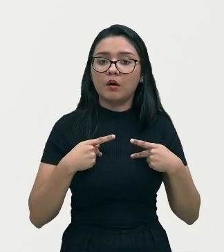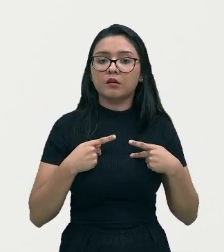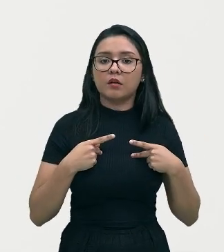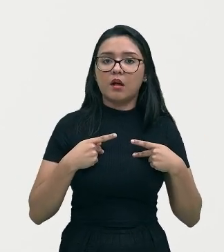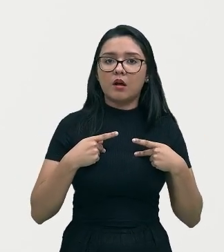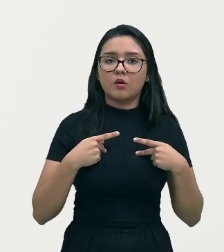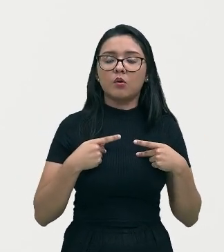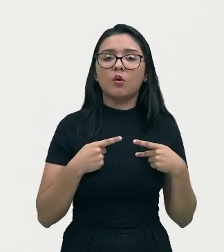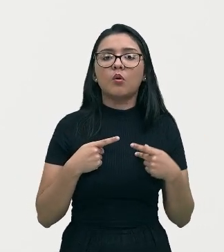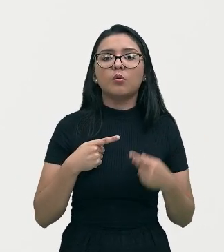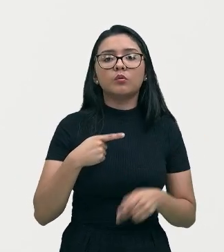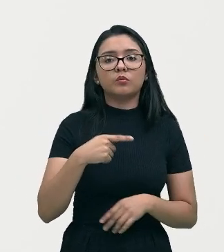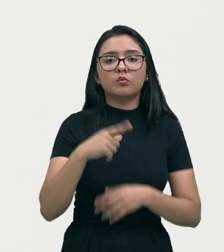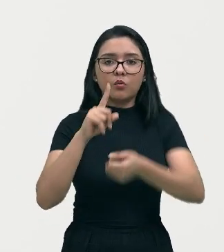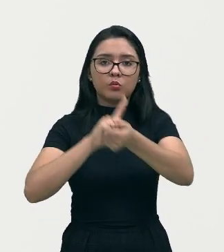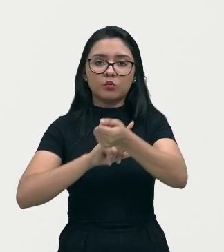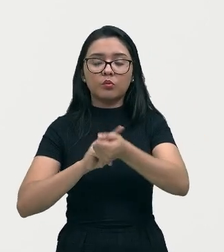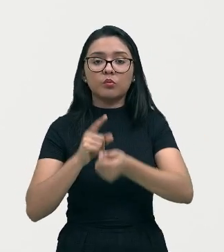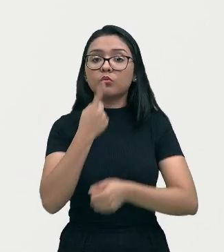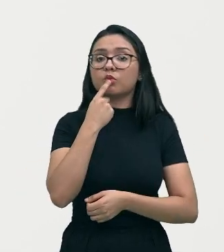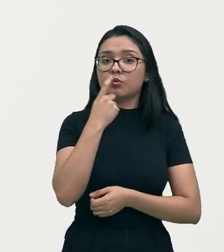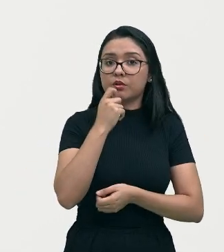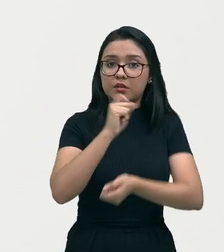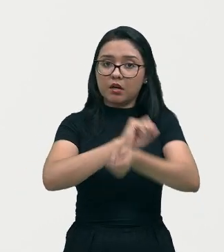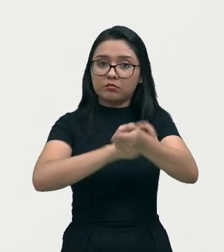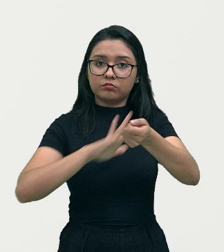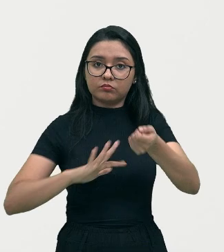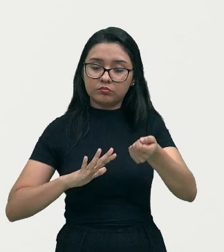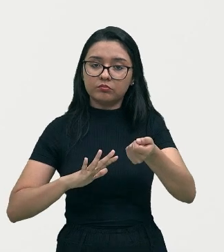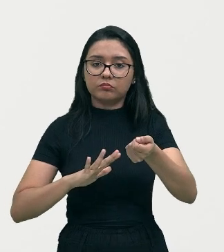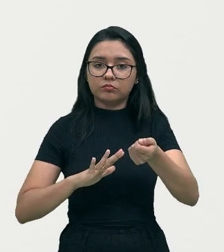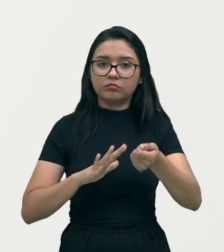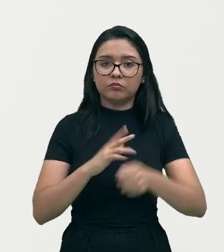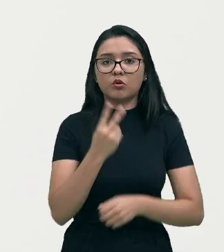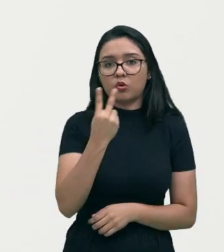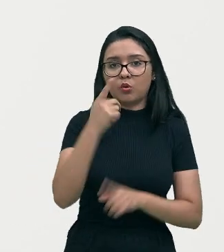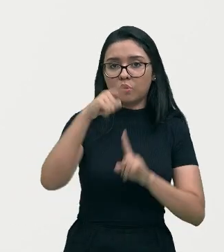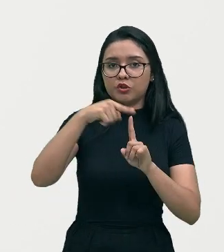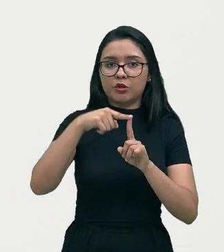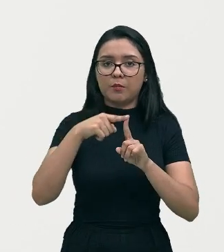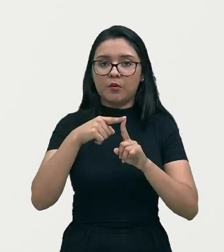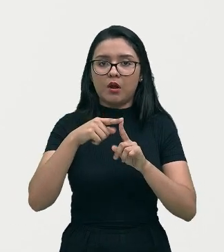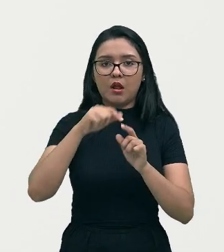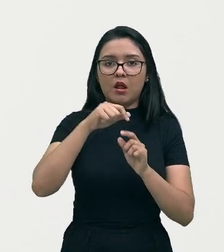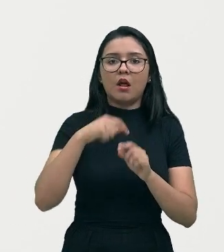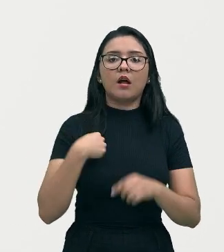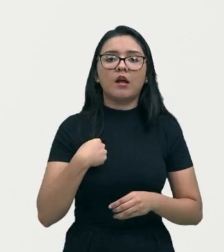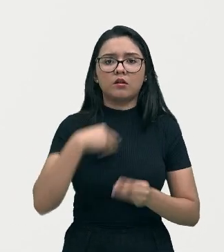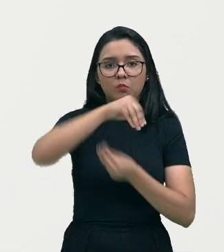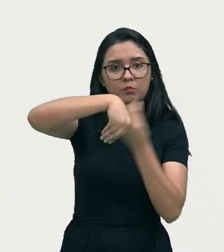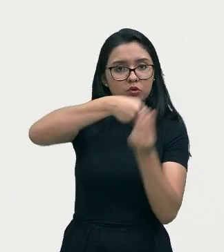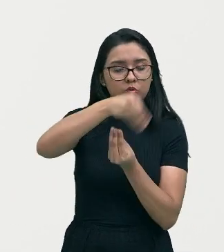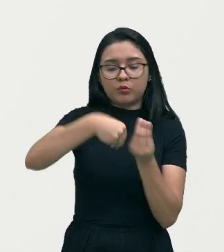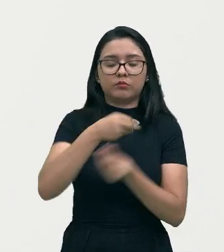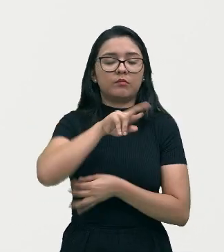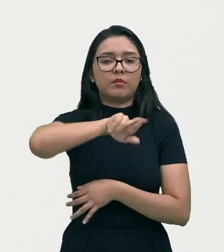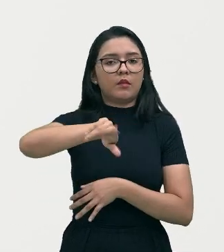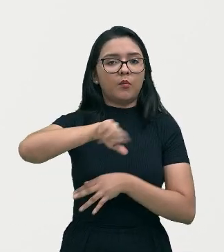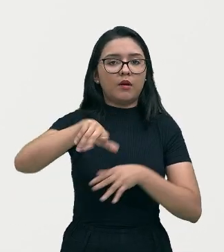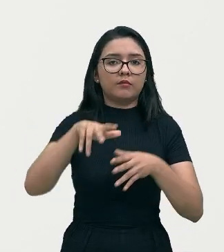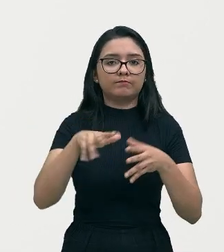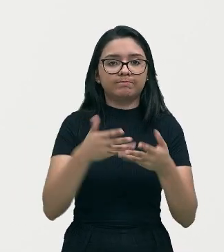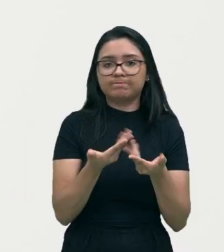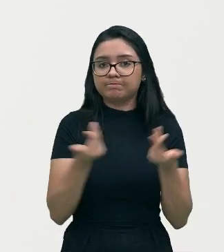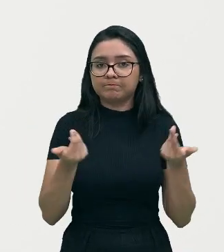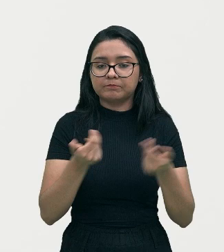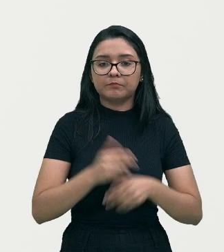sangue venoso, né, com o sangue arterial, tá? Então, o que acontece? Ele não vai misturar, né? A gente observa aqui